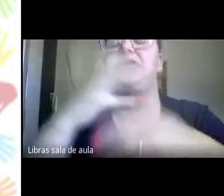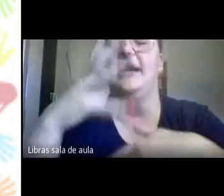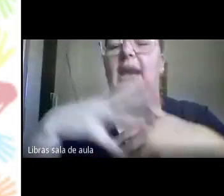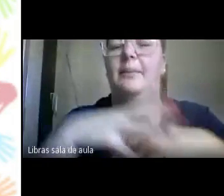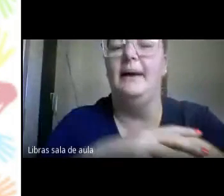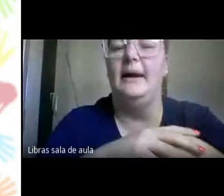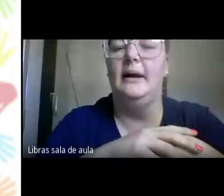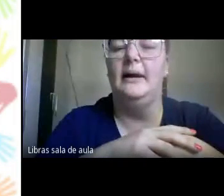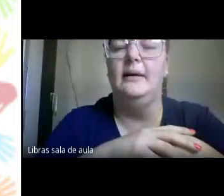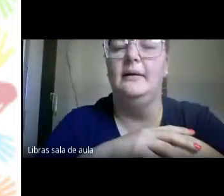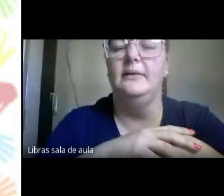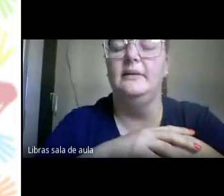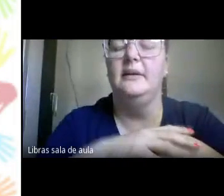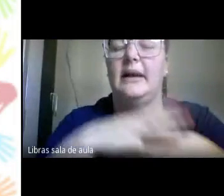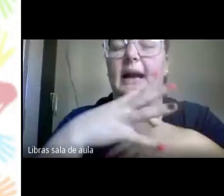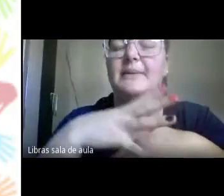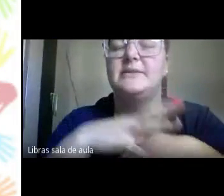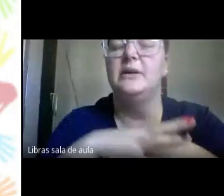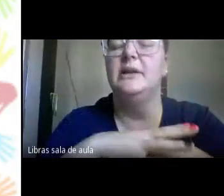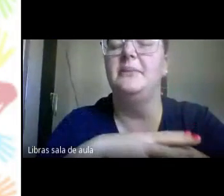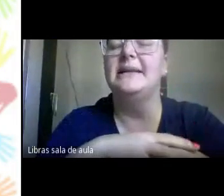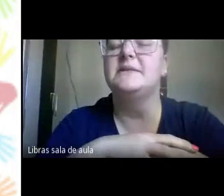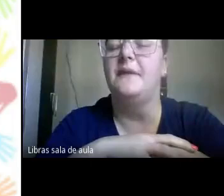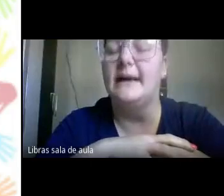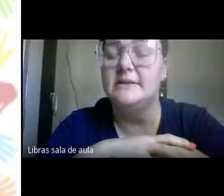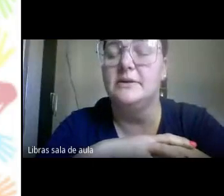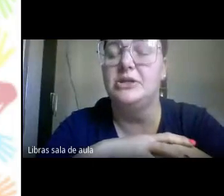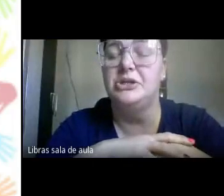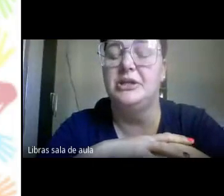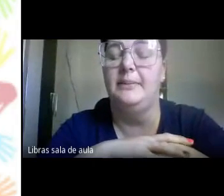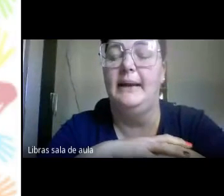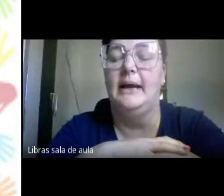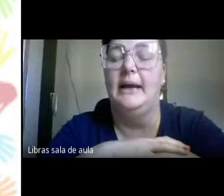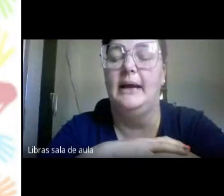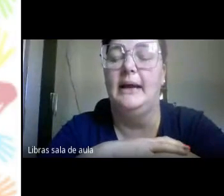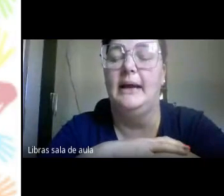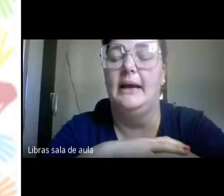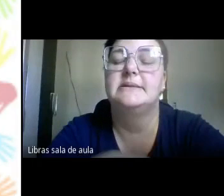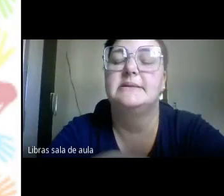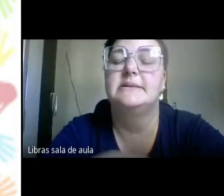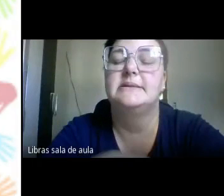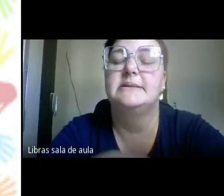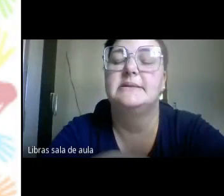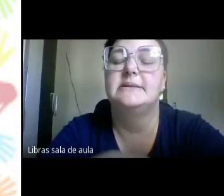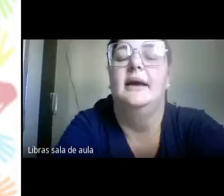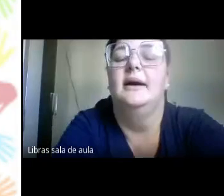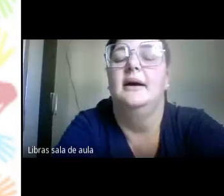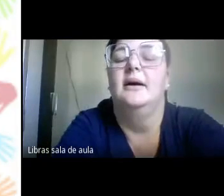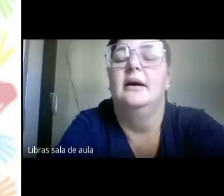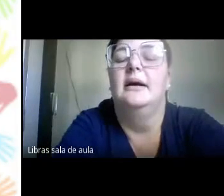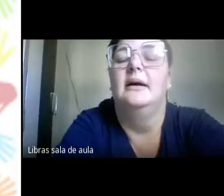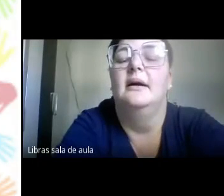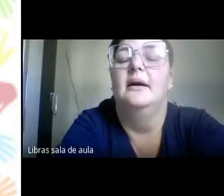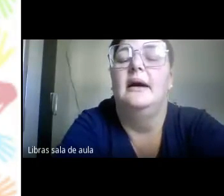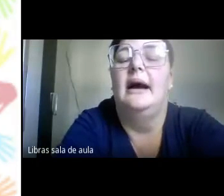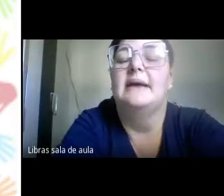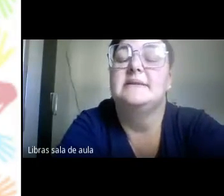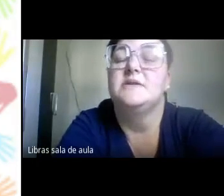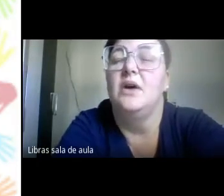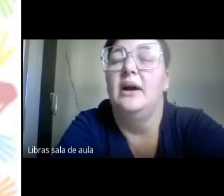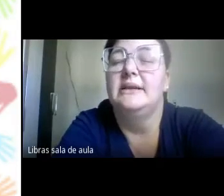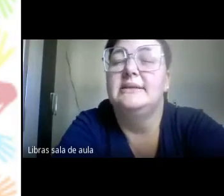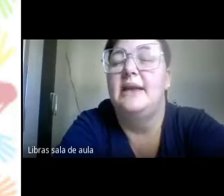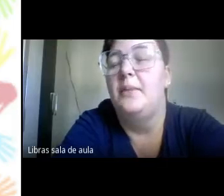a gente acaba se tornando mais fácil a gente trabalhar com esses alunos, né?